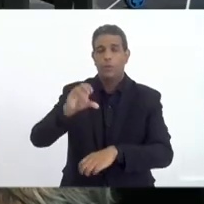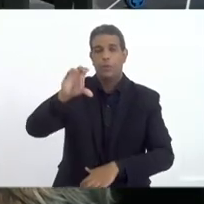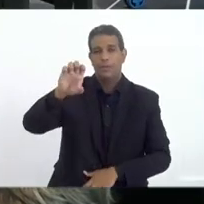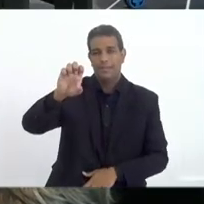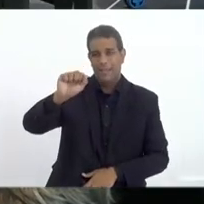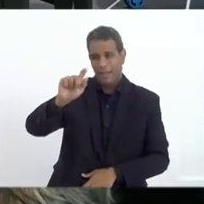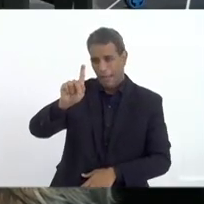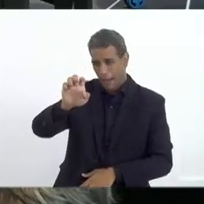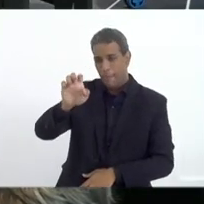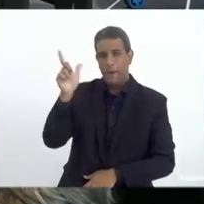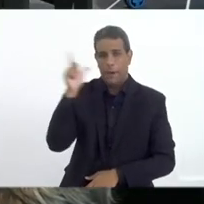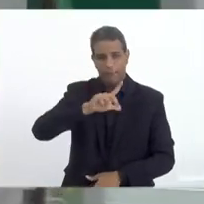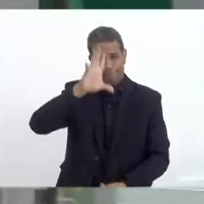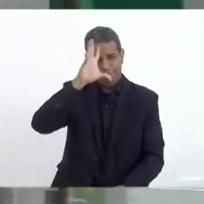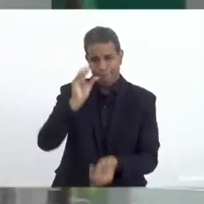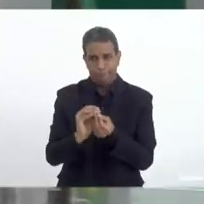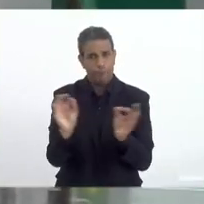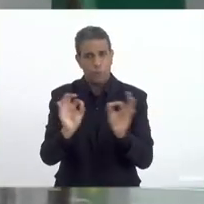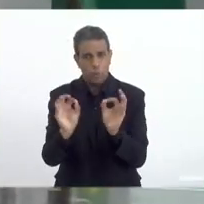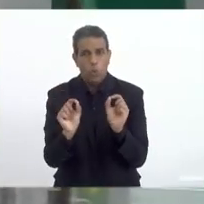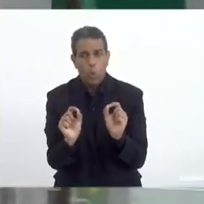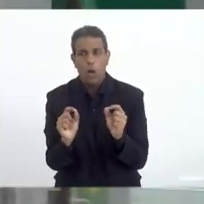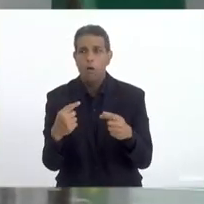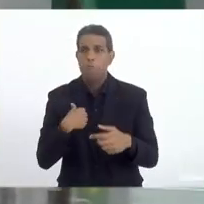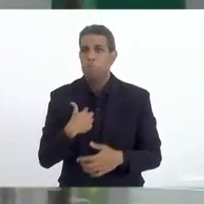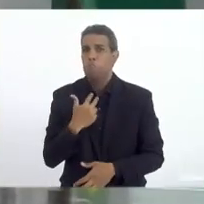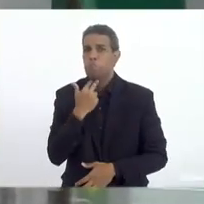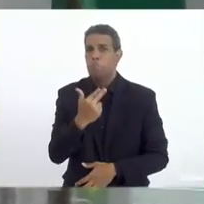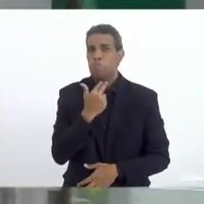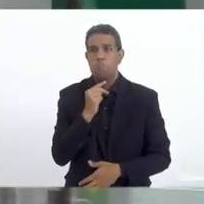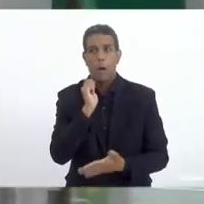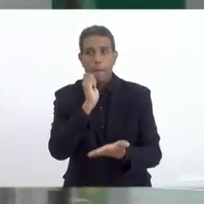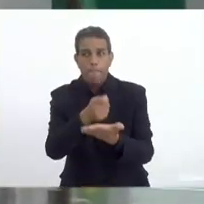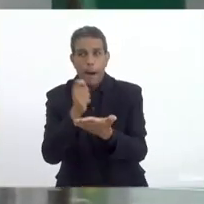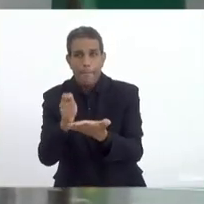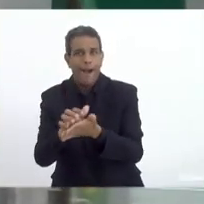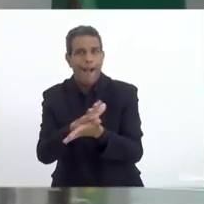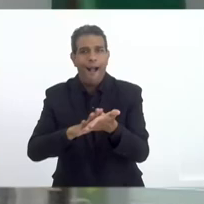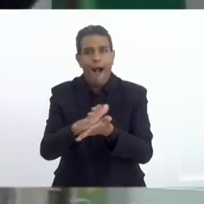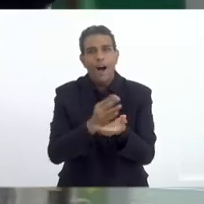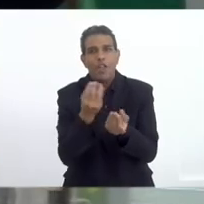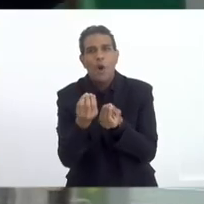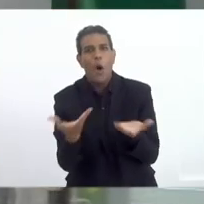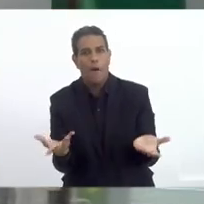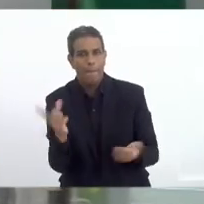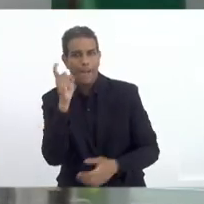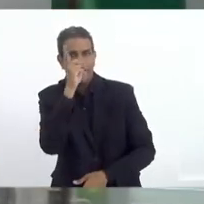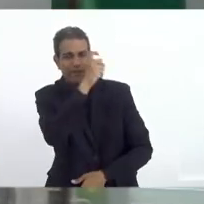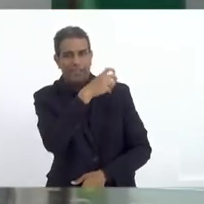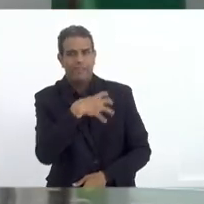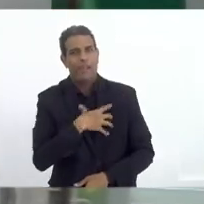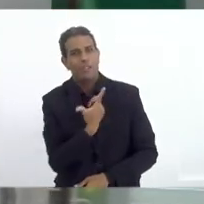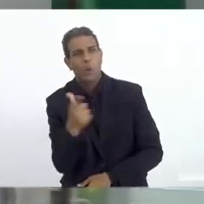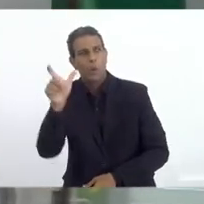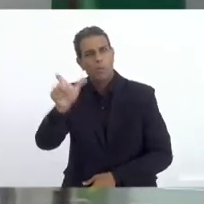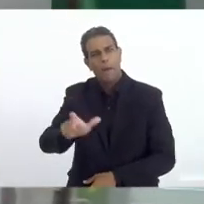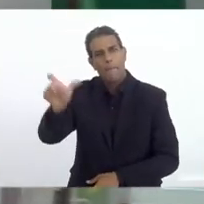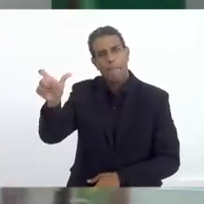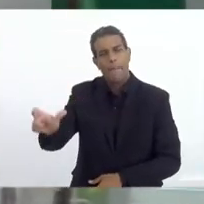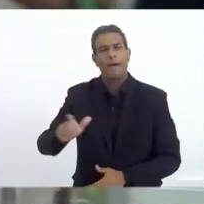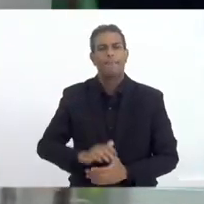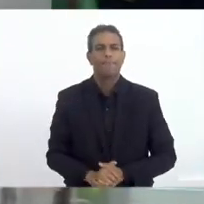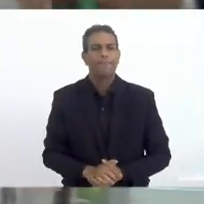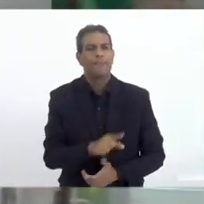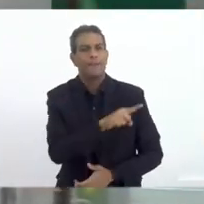eu absolutamente não fui, porque eu não consigo pagar flexão nenhuma. A grande diferença entre ele e eu. Mas